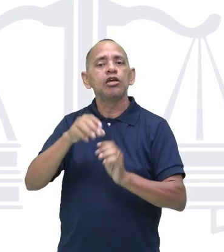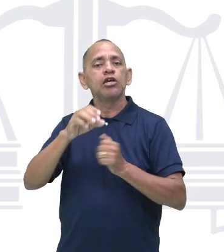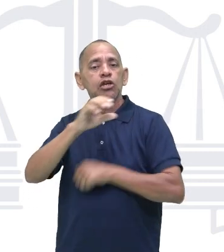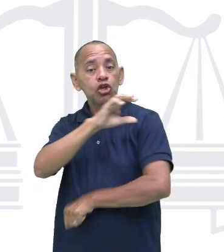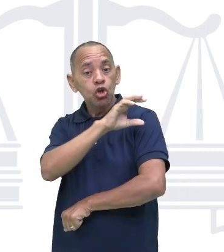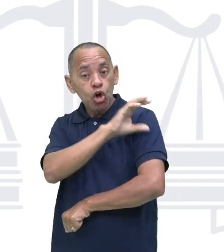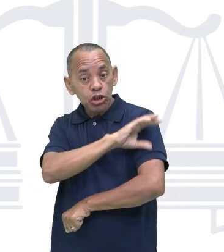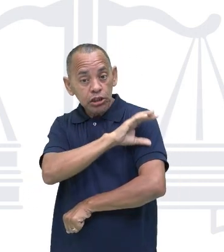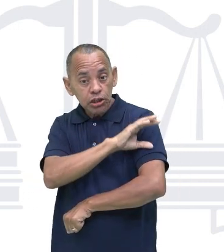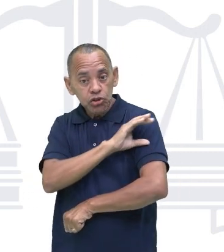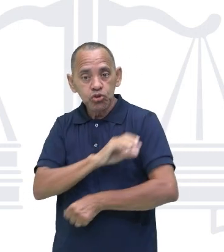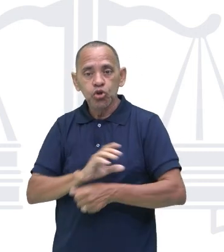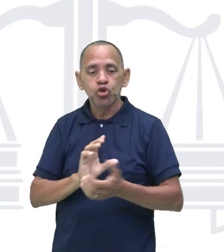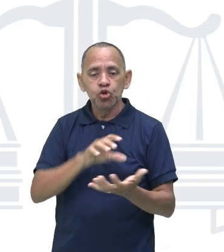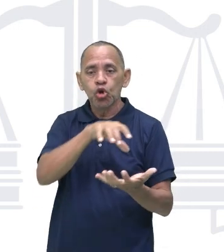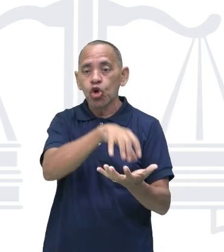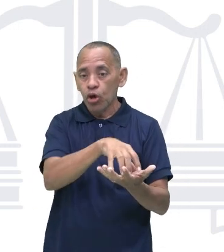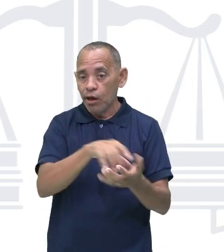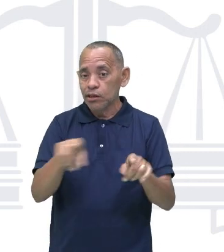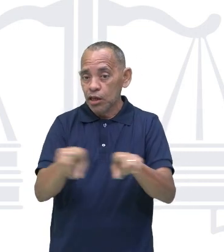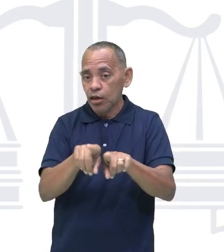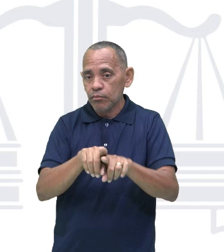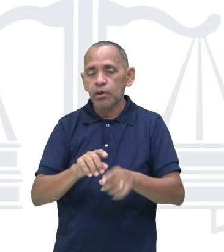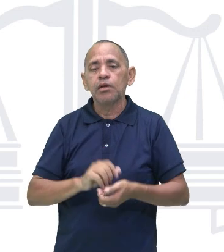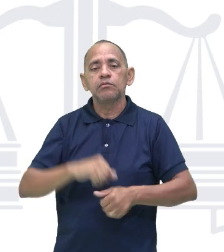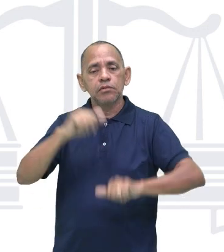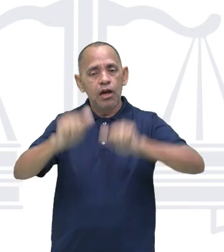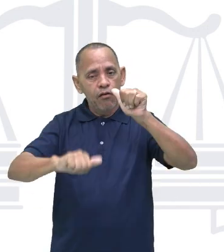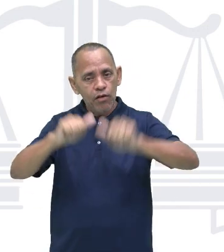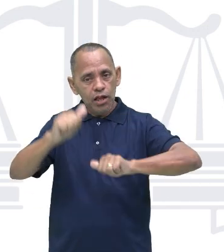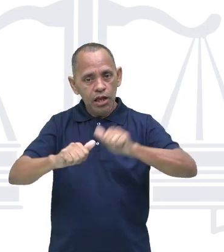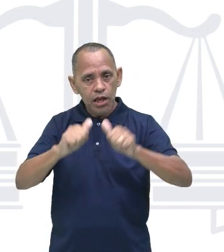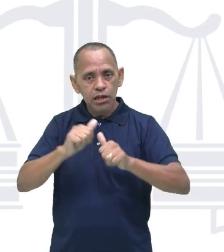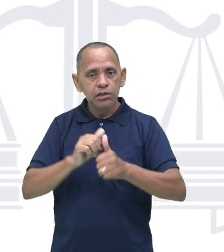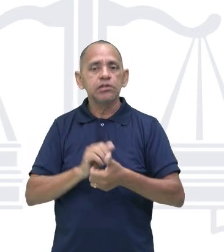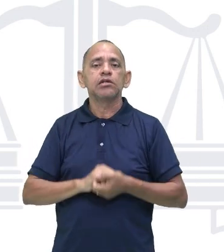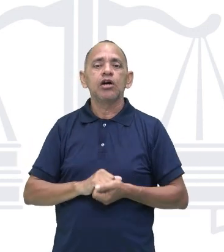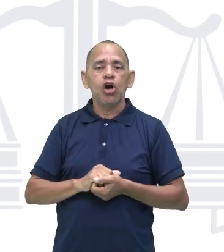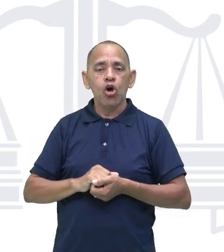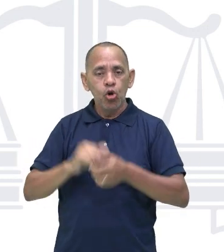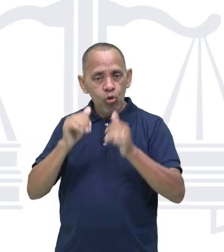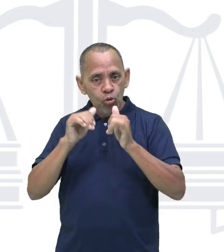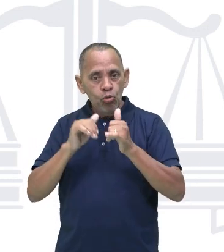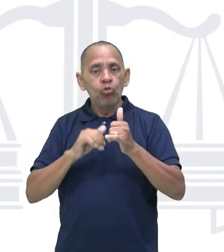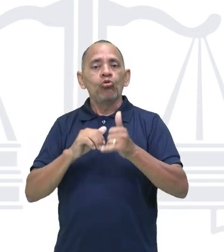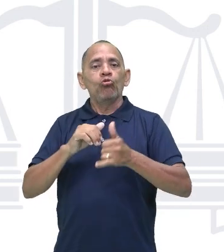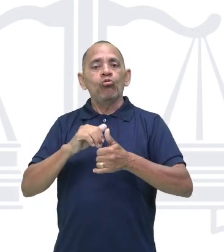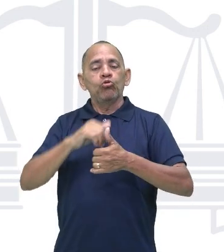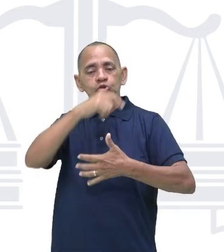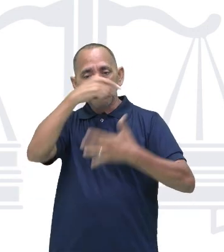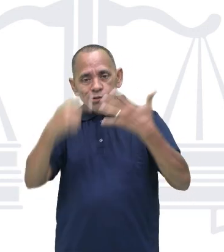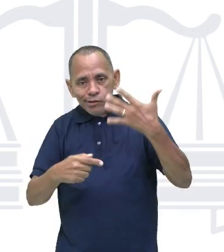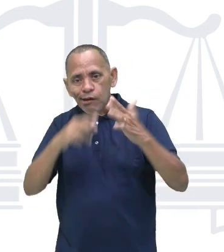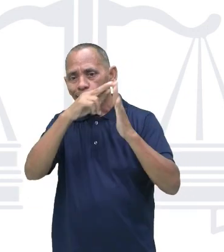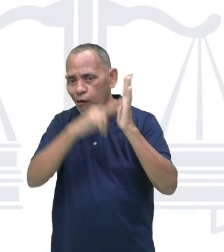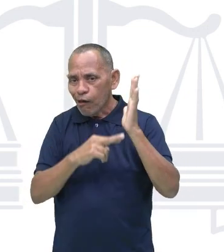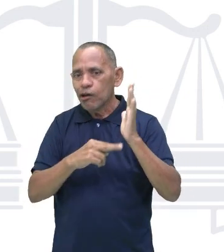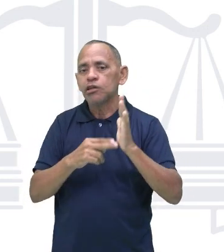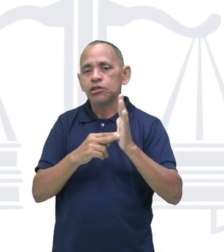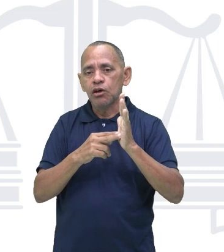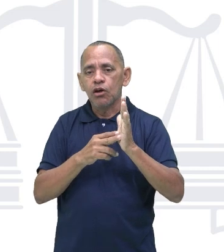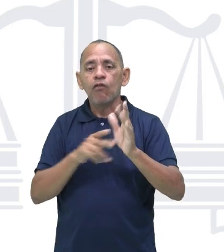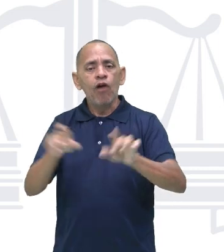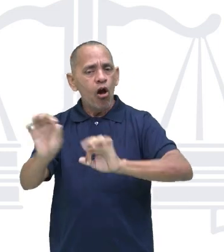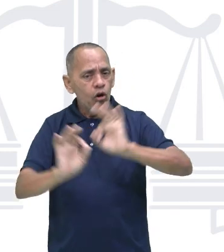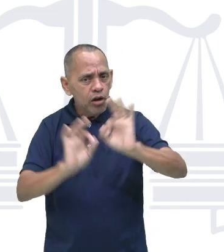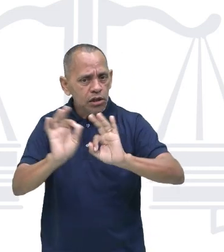Com relação a essa avaliação formativa. A avaliação formativa, ela vai justamente ajustar a nossa rota, né? Ela vai dizer